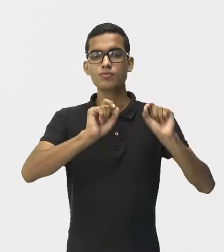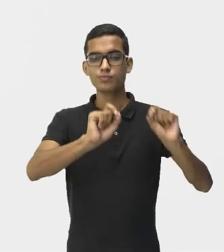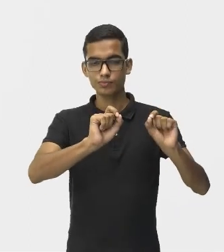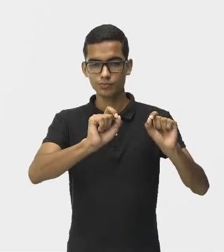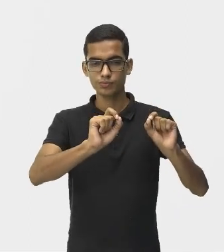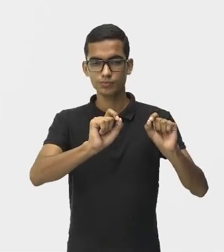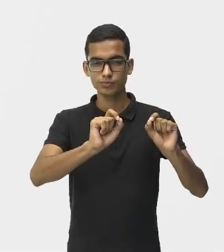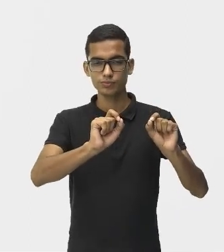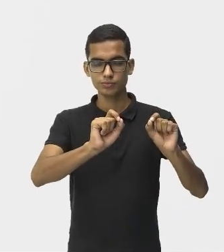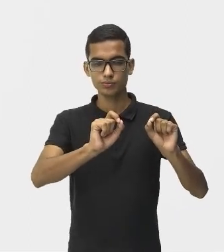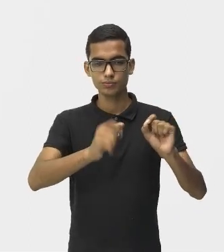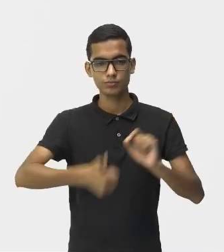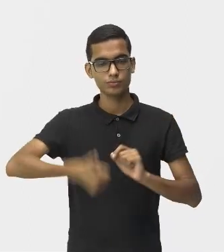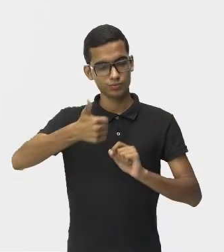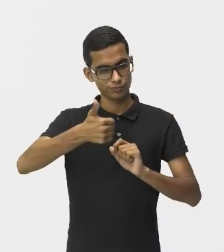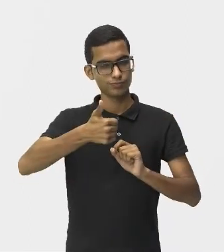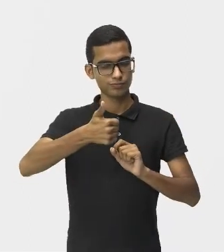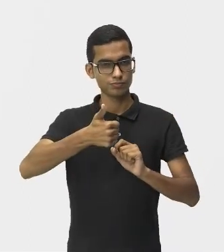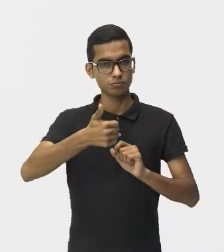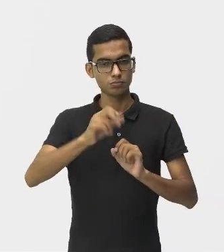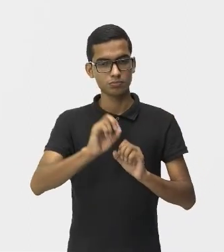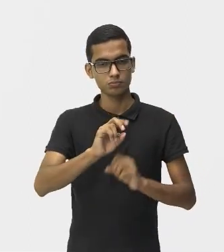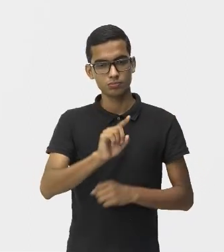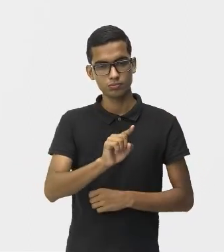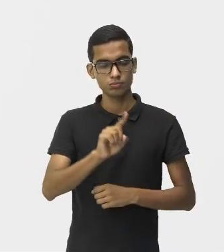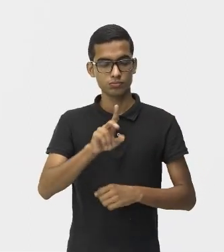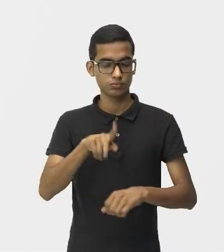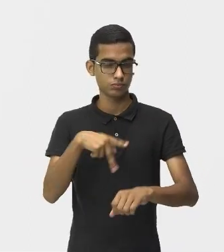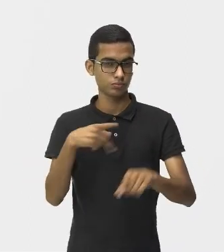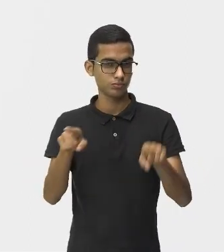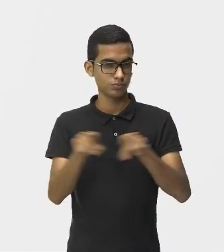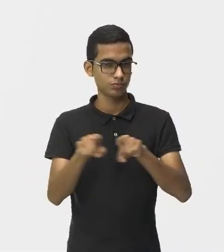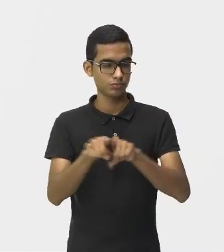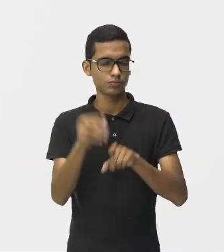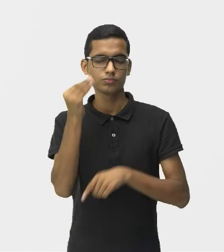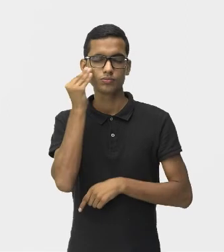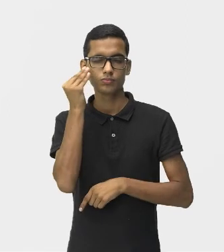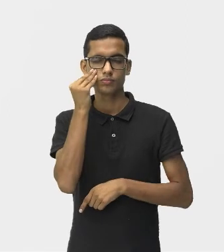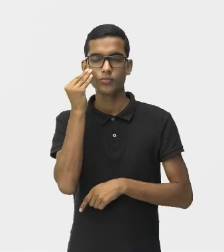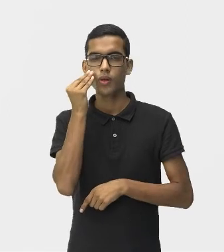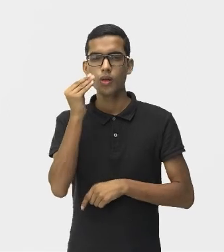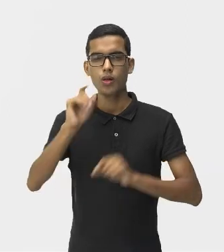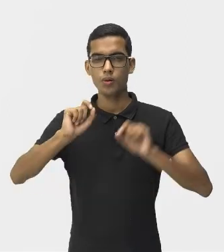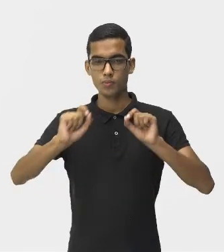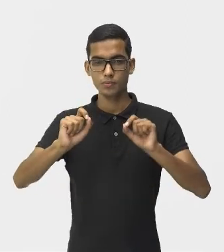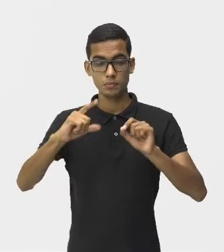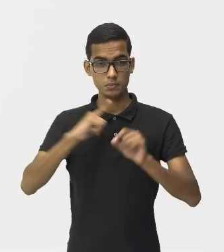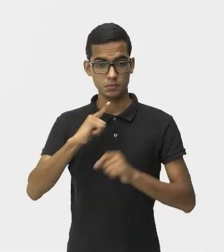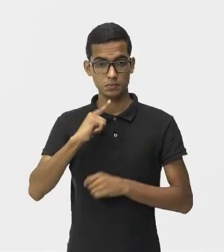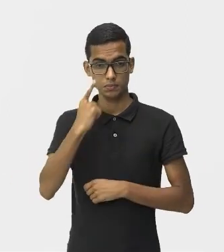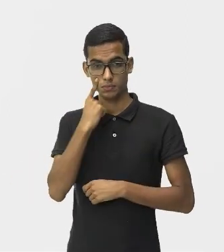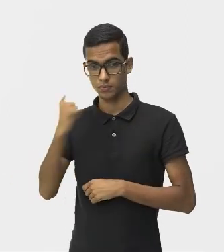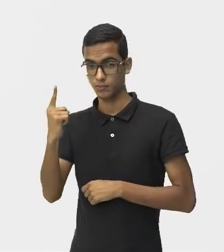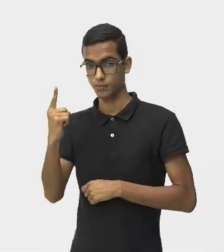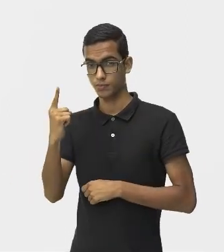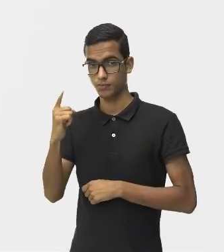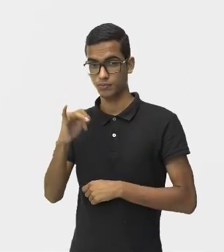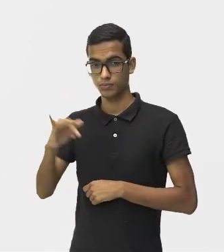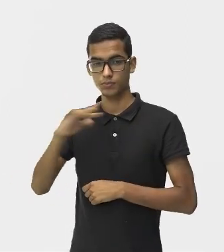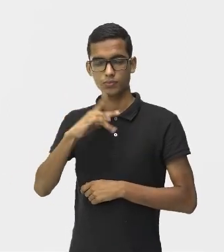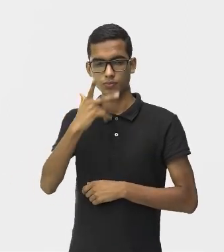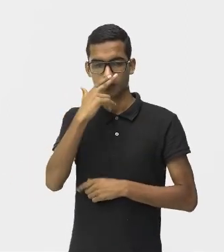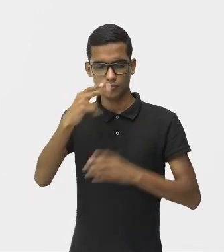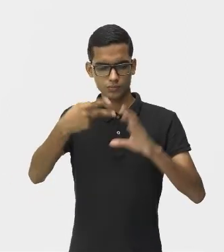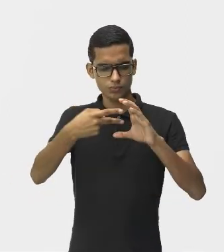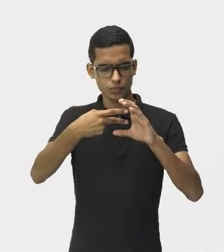ó, esse nosso primeiro esqueminha. E além disso, a gente observa que ele está definido aqui, né, como se fossem os